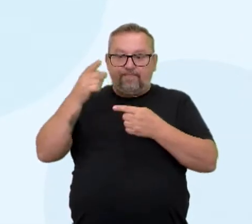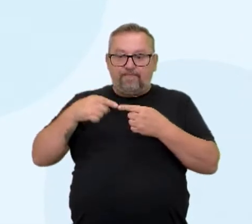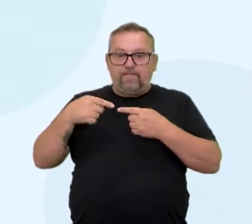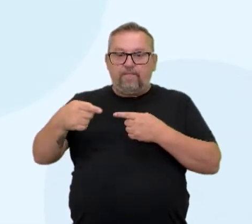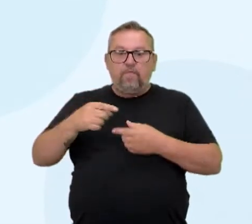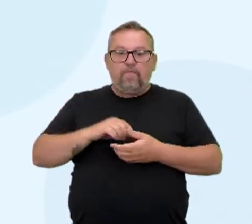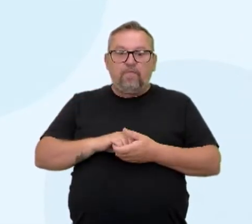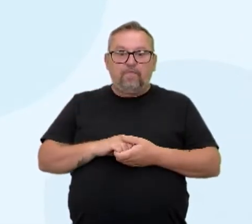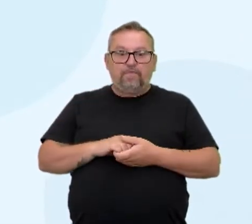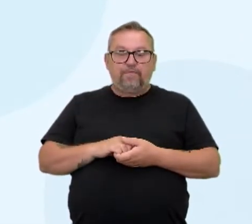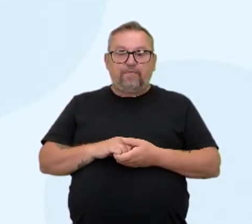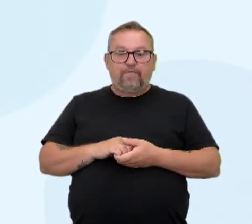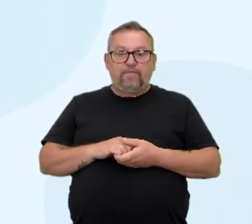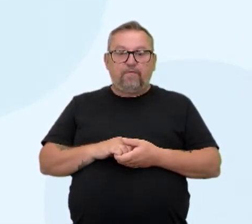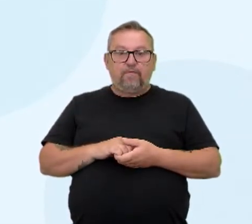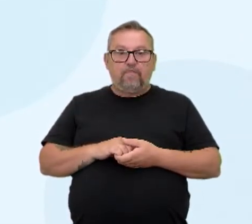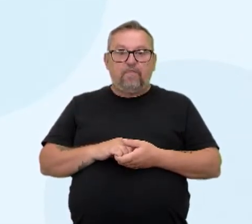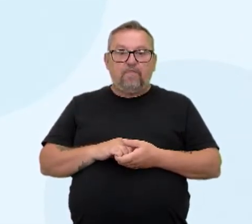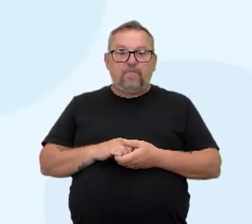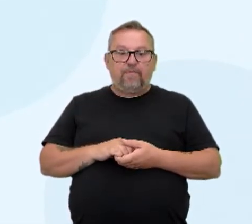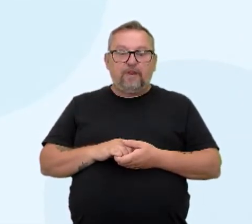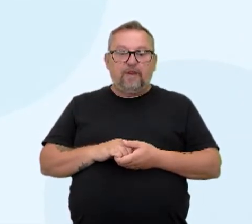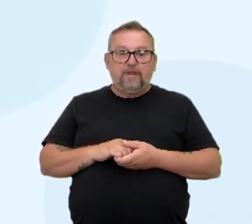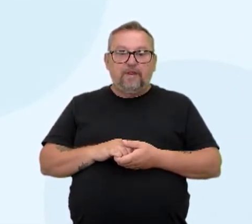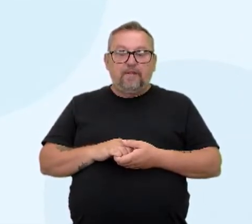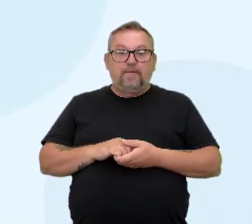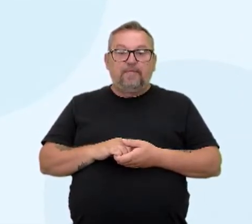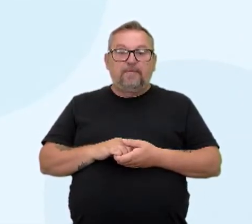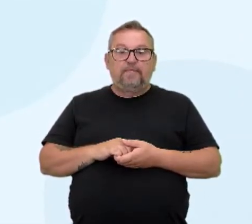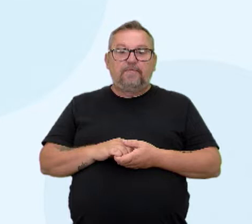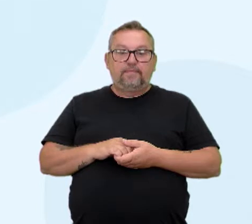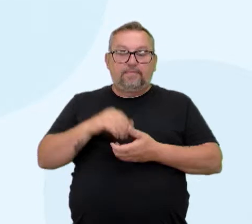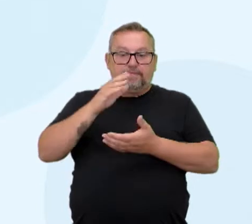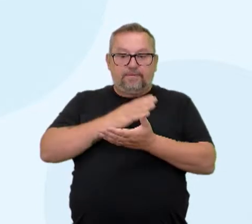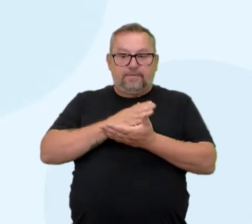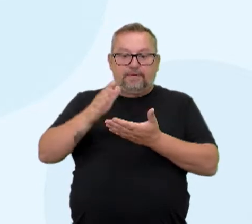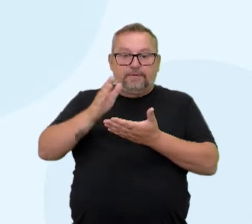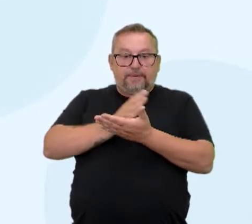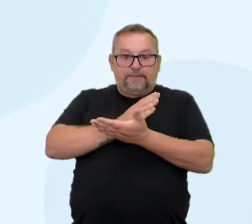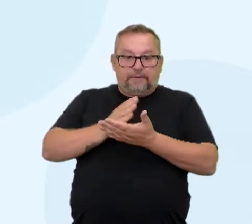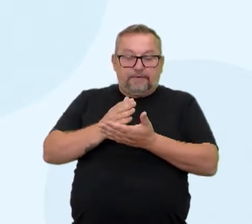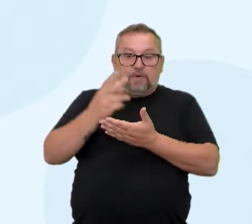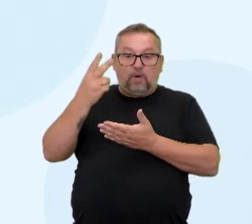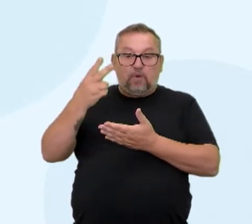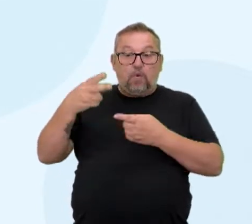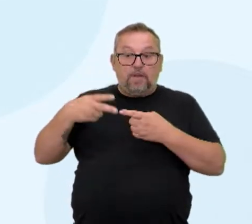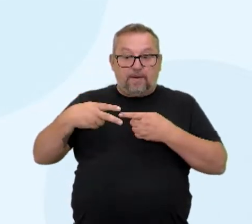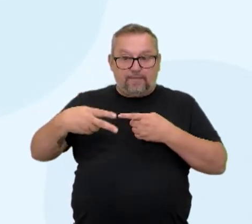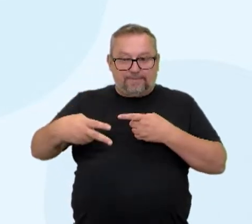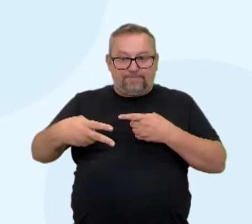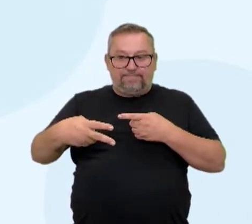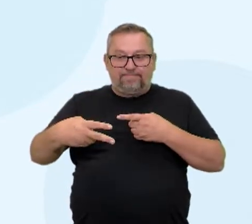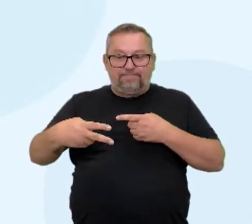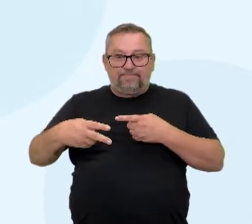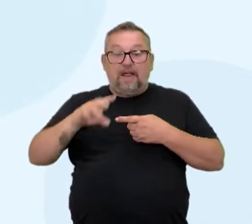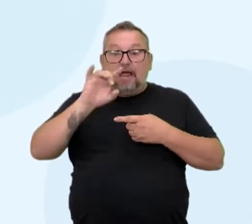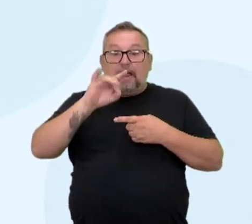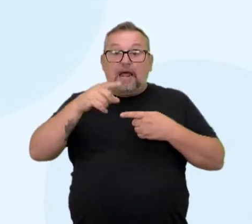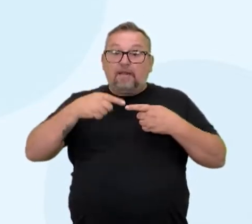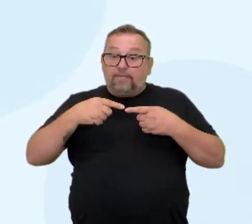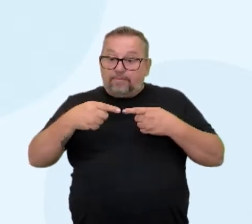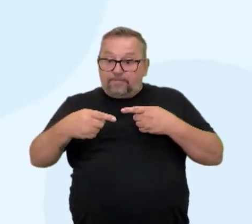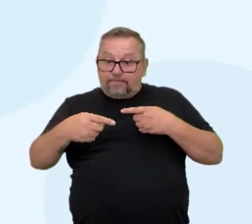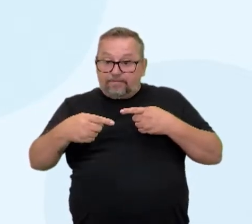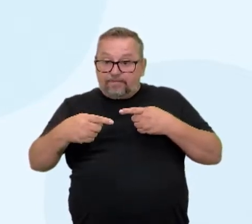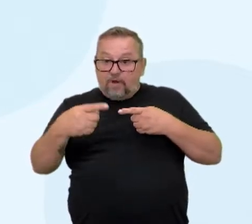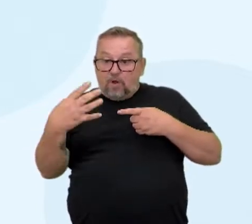semana. Então, ó, a introdução, ela vai ser subdividida em 2 semanas. Cada uma dessas semanas